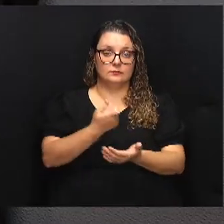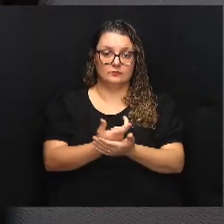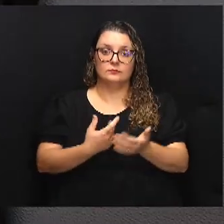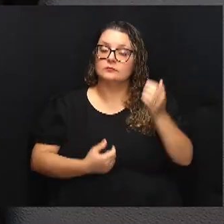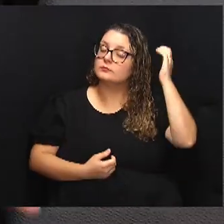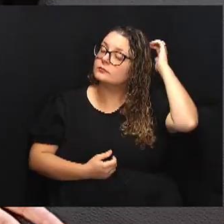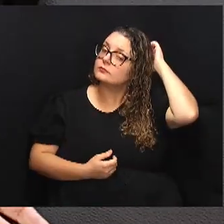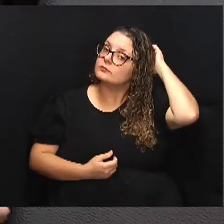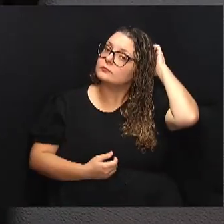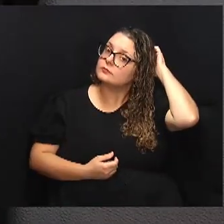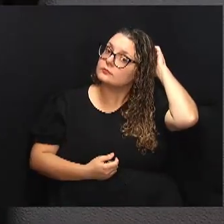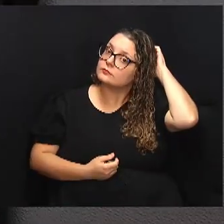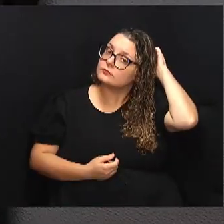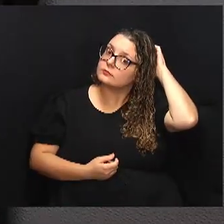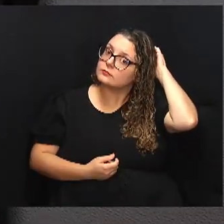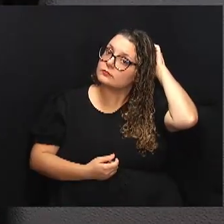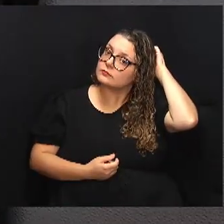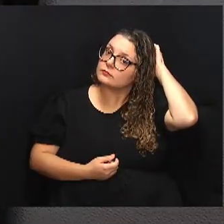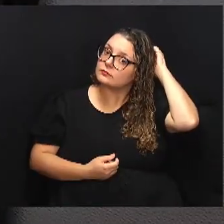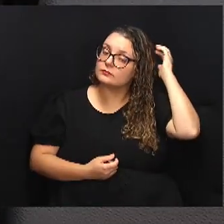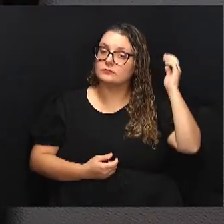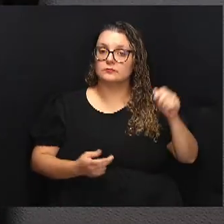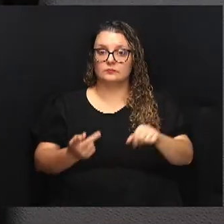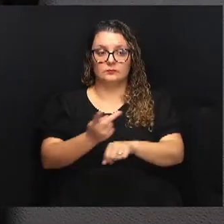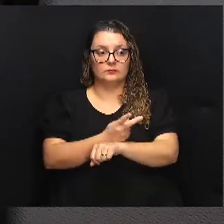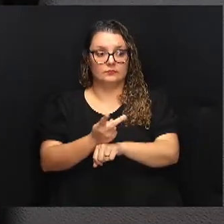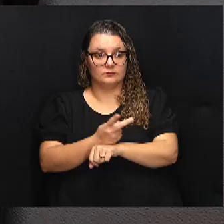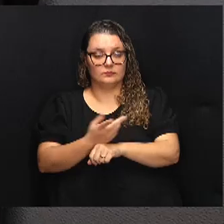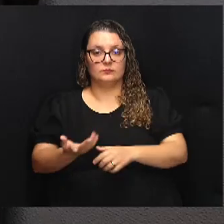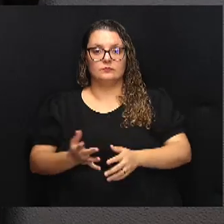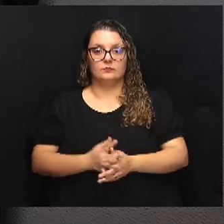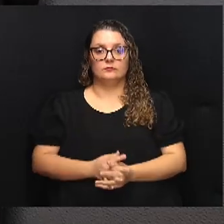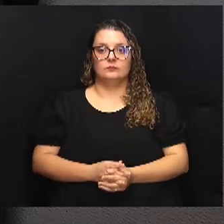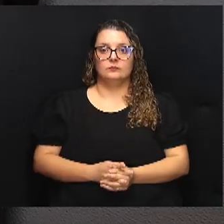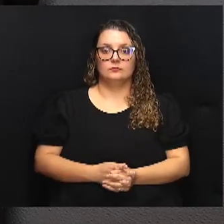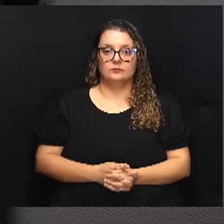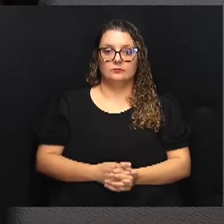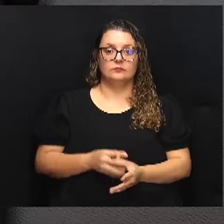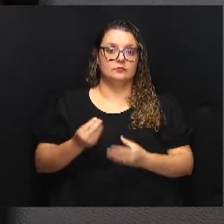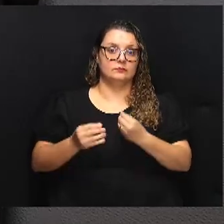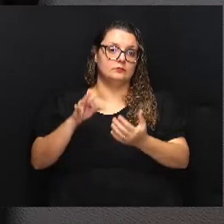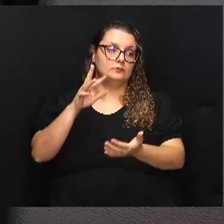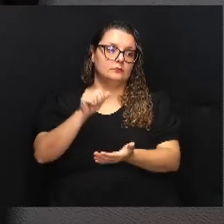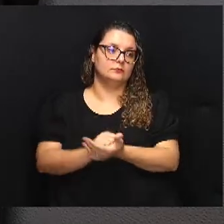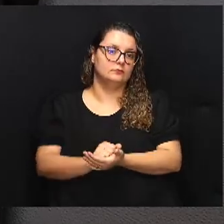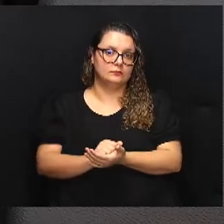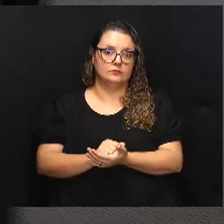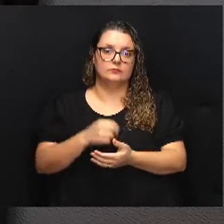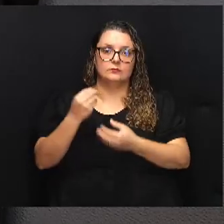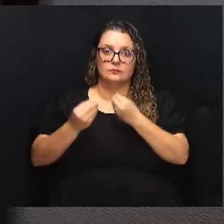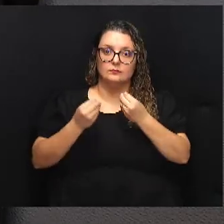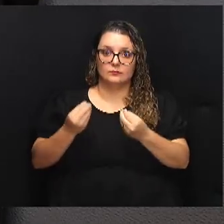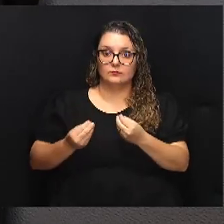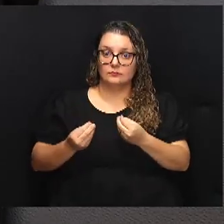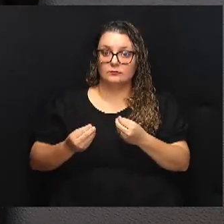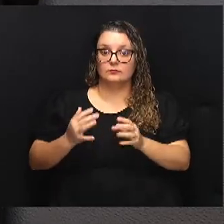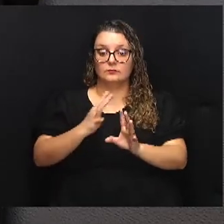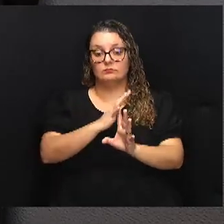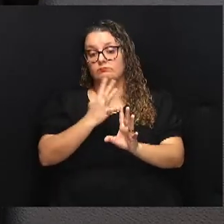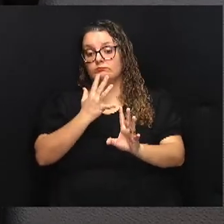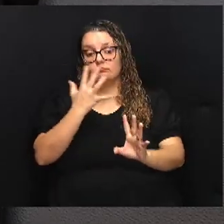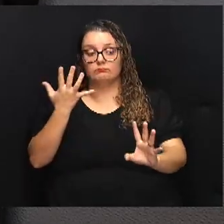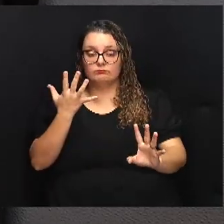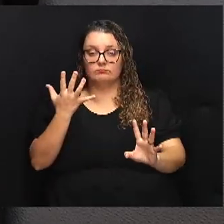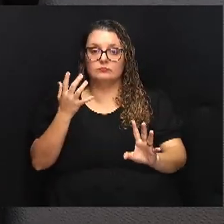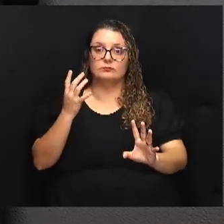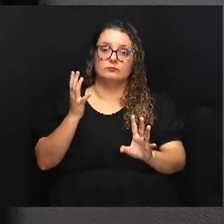Então a gente buscou informações para saber como é que anda, né? Como é que é feita a inscrição, como é que é a fila, se a fila é muito grande, se a fila não é